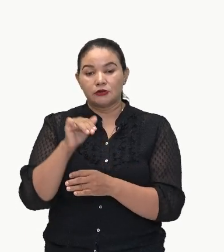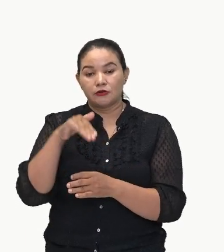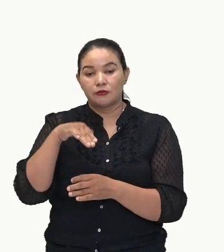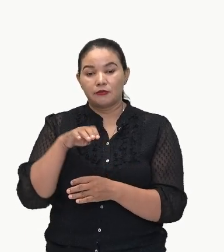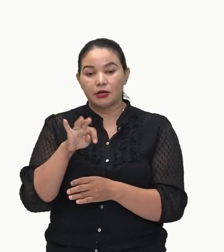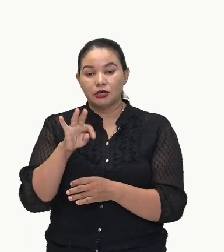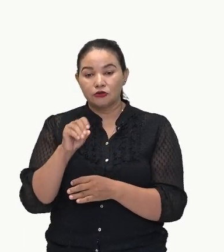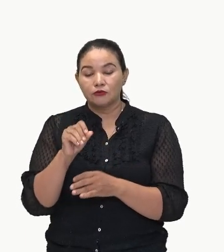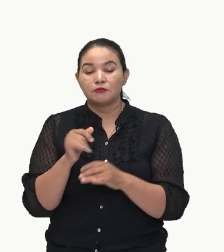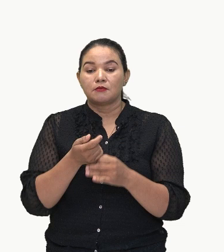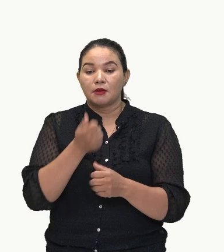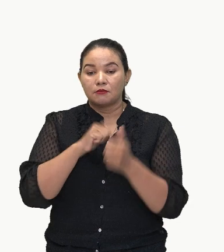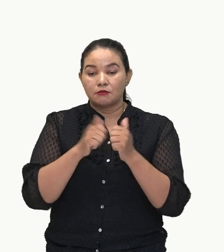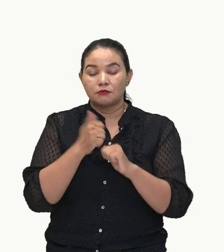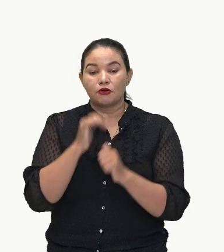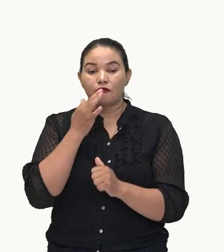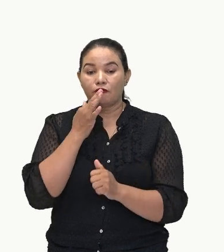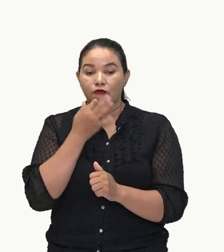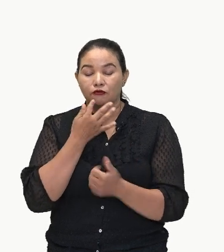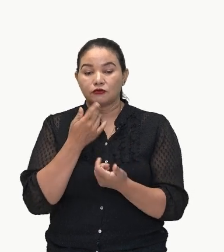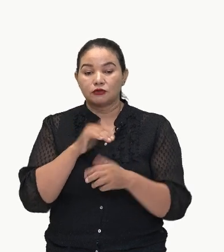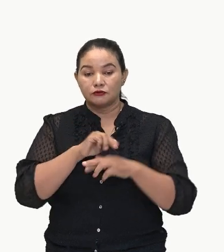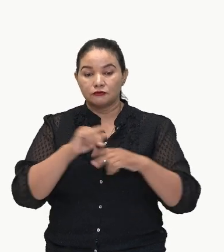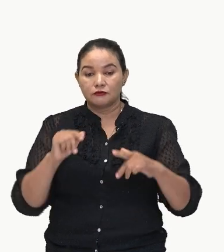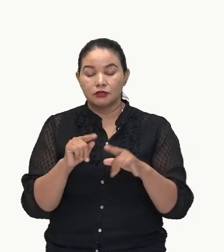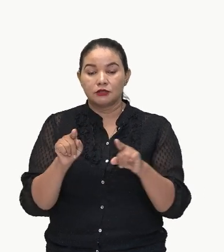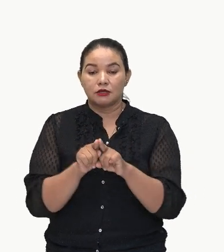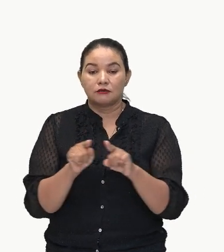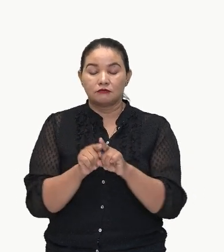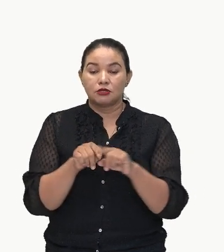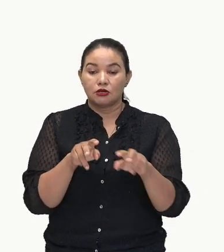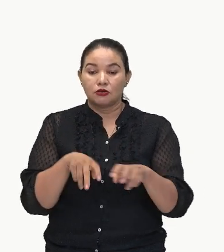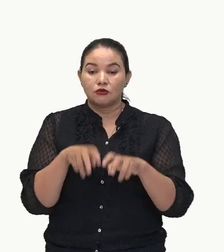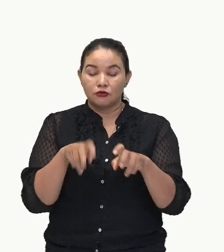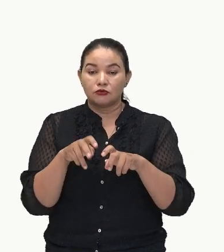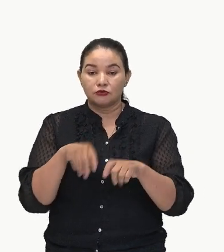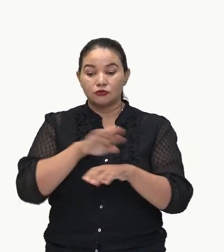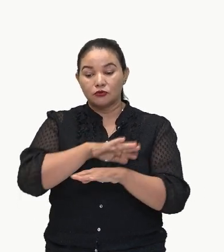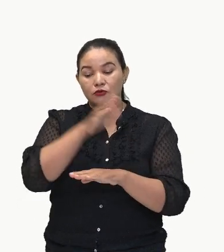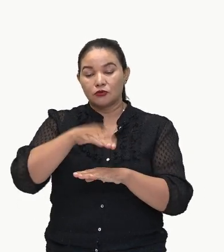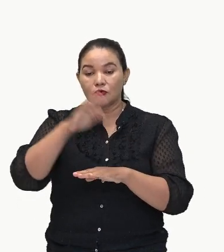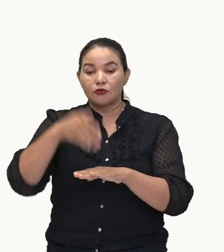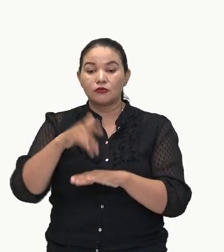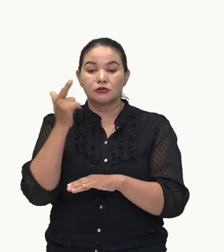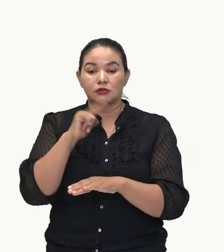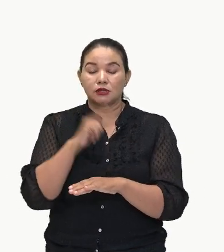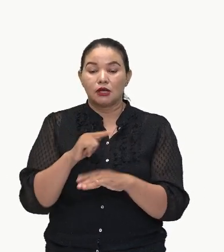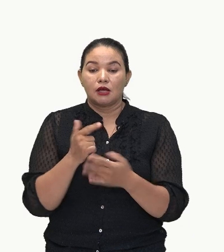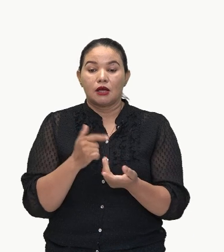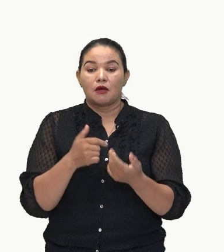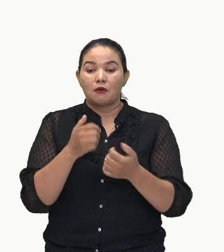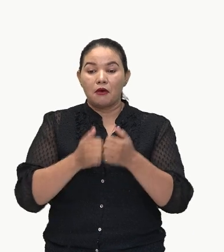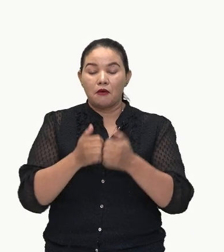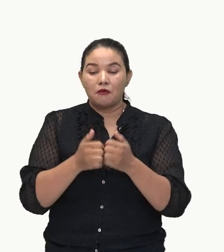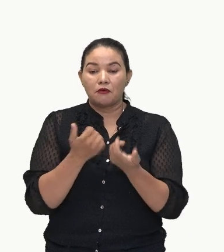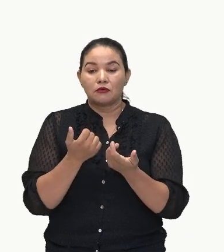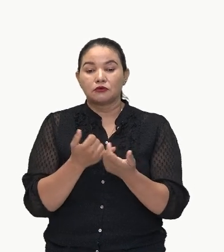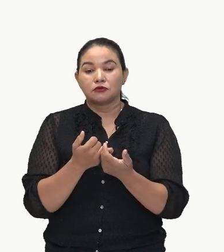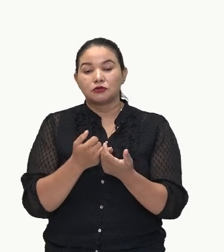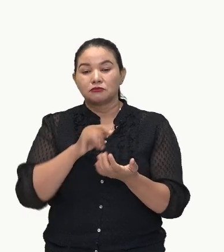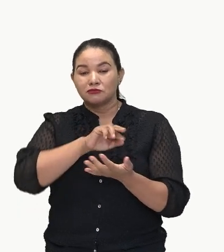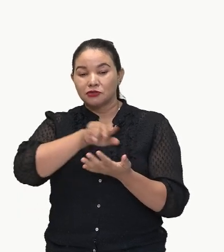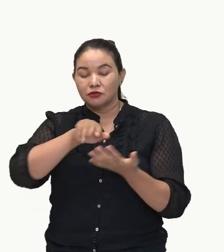frutas processadas e a agricultura, embora limitada pelo relevo montanhoso, se concentra em produtos como arroz,